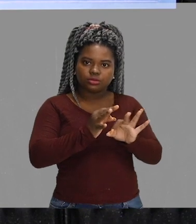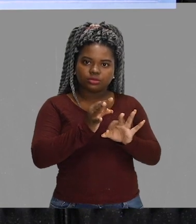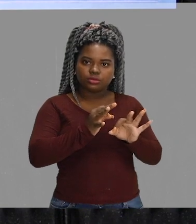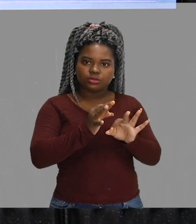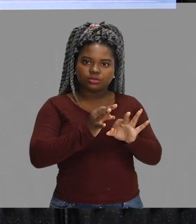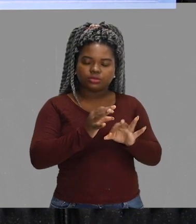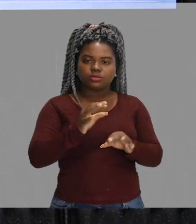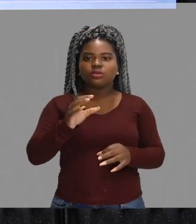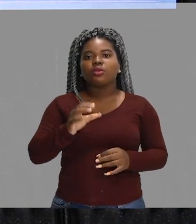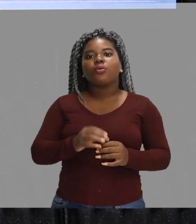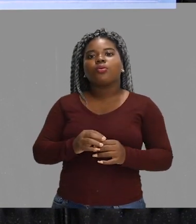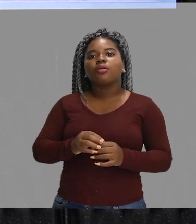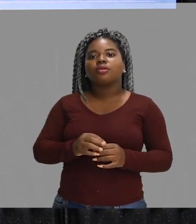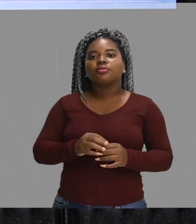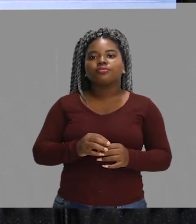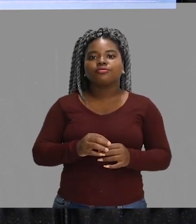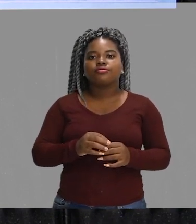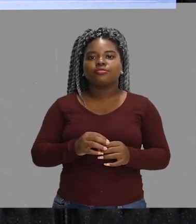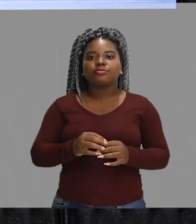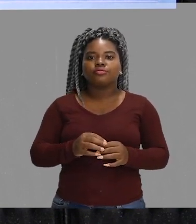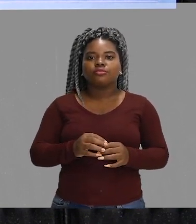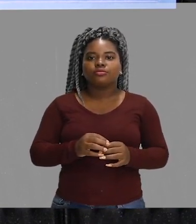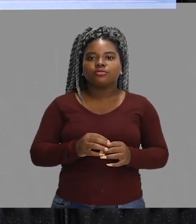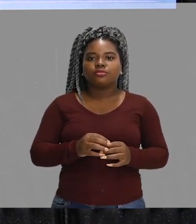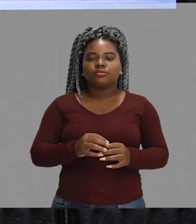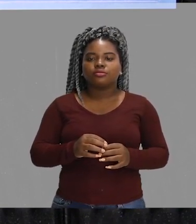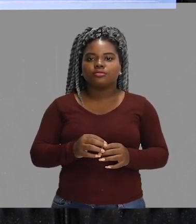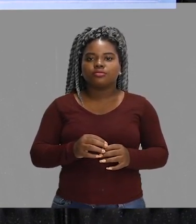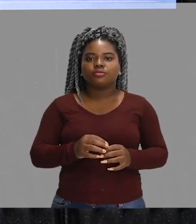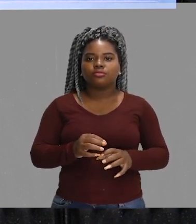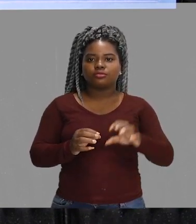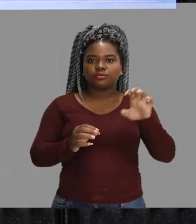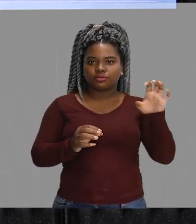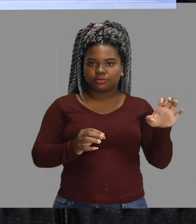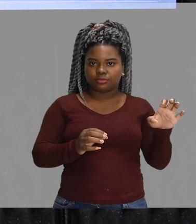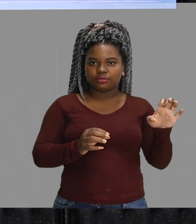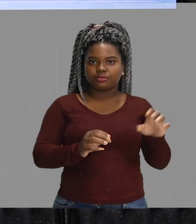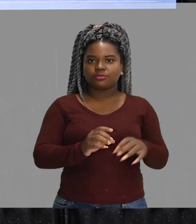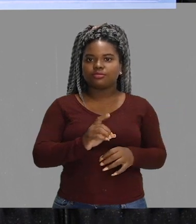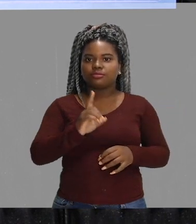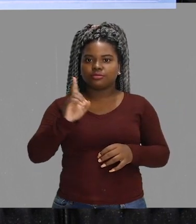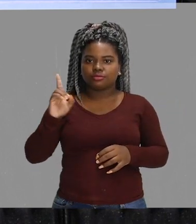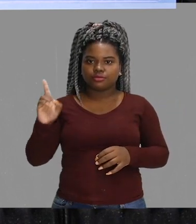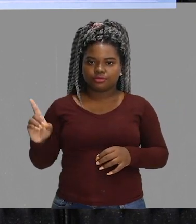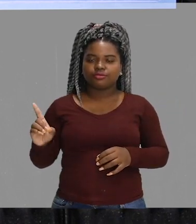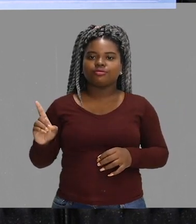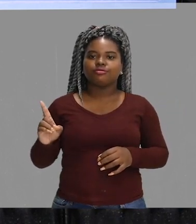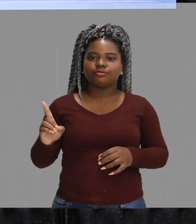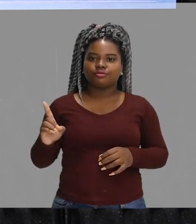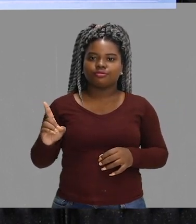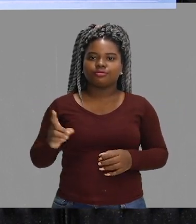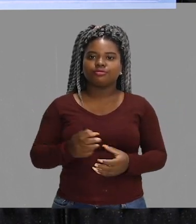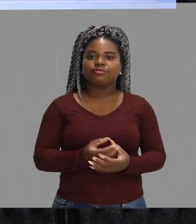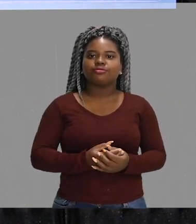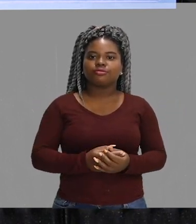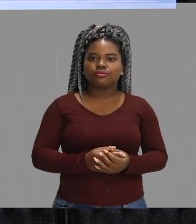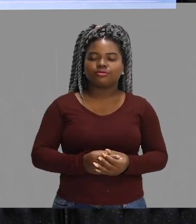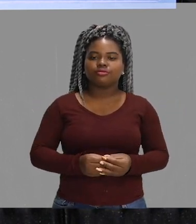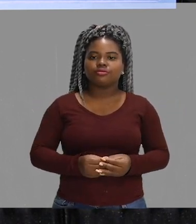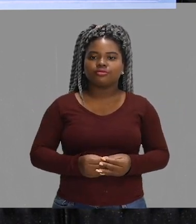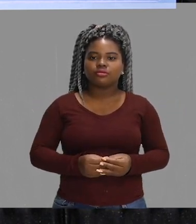vou ter 13 prótons, vou ter 13 elétrons. Como que esses 13 elétrons estão